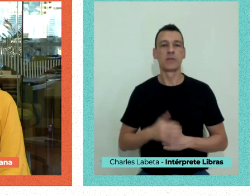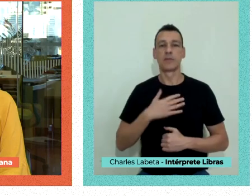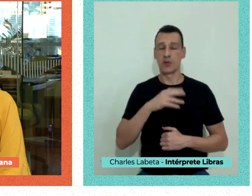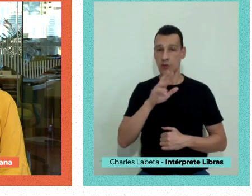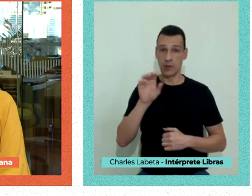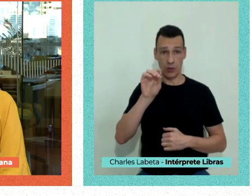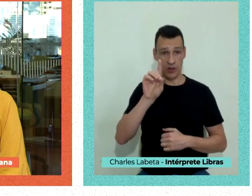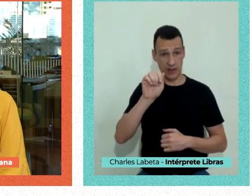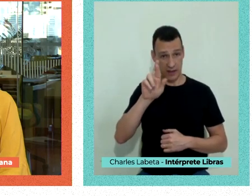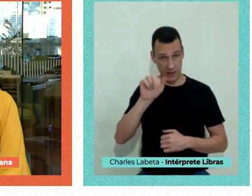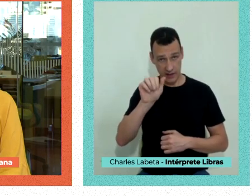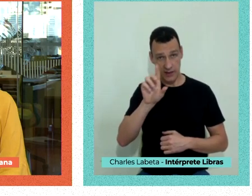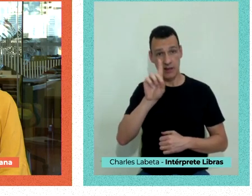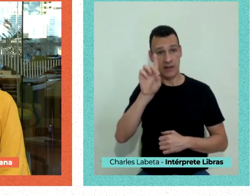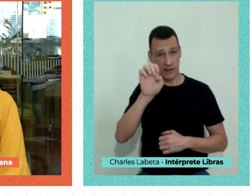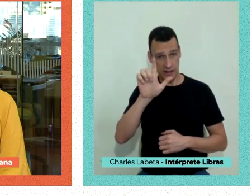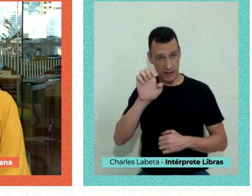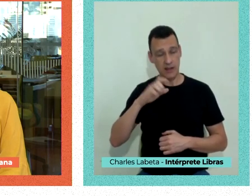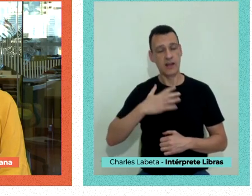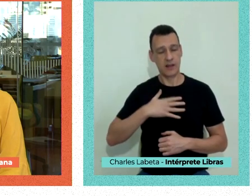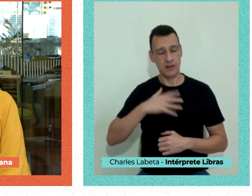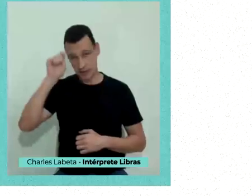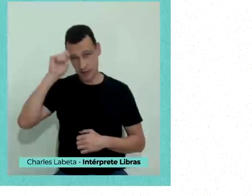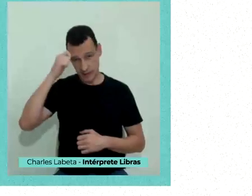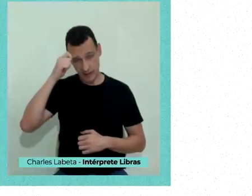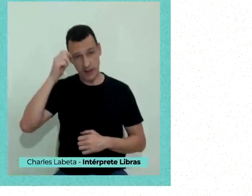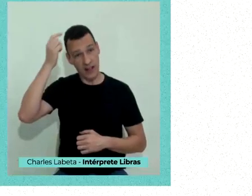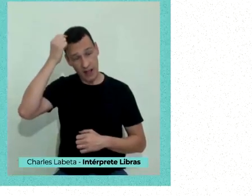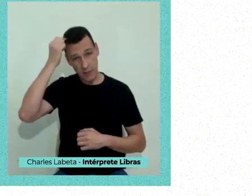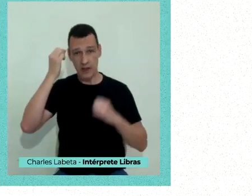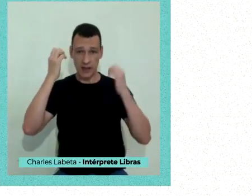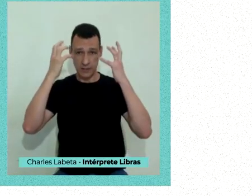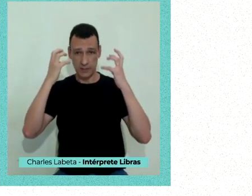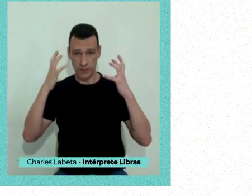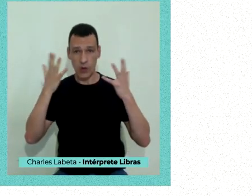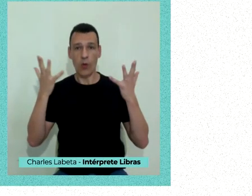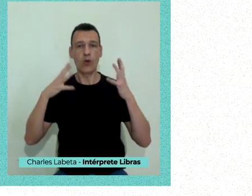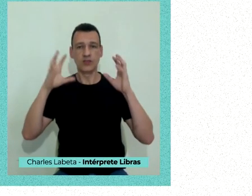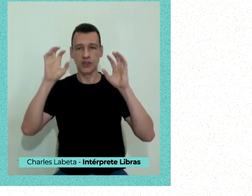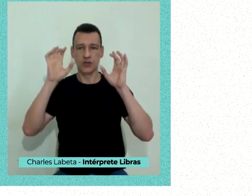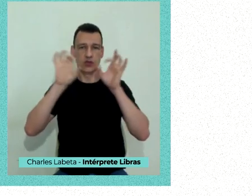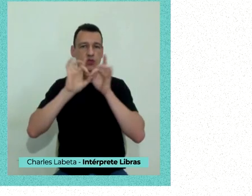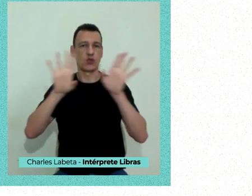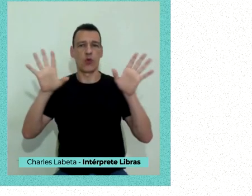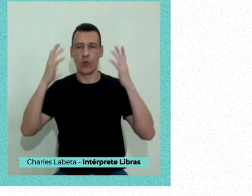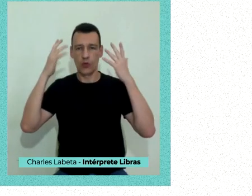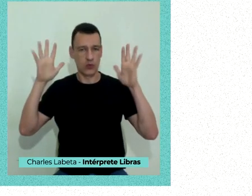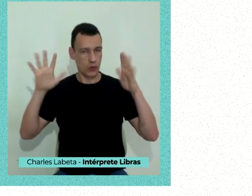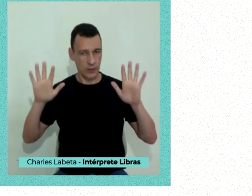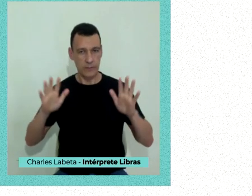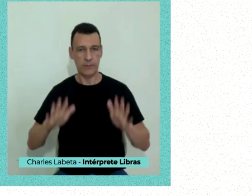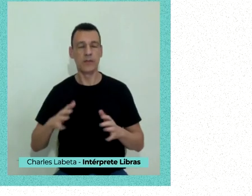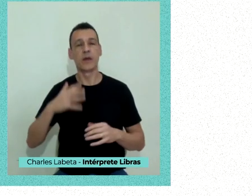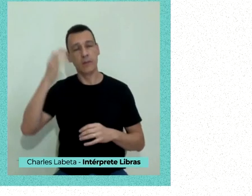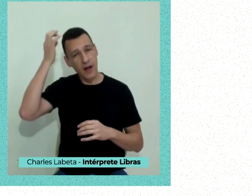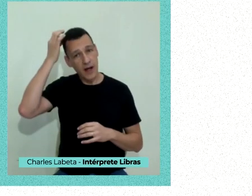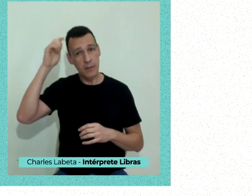Delê, sou uma mulher negra de cabelo crespo. Hoje ele está solto. Meu cabelo é